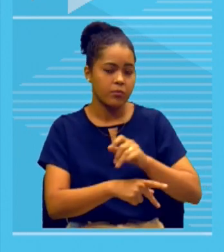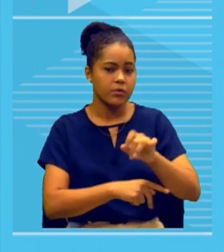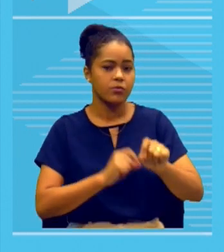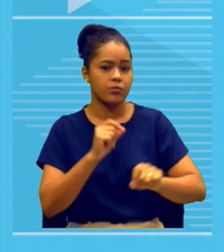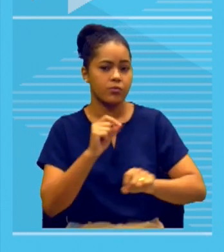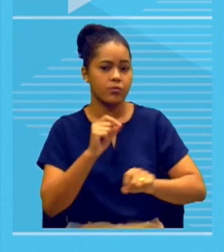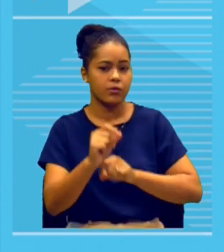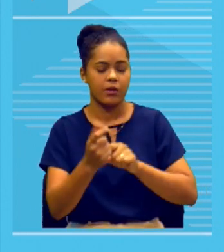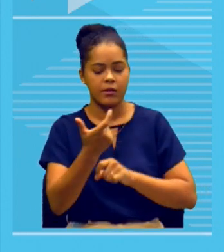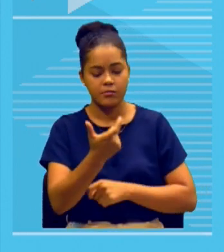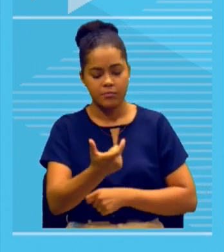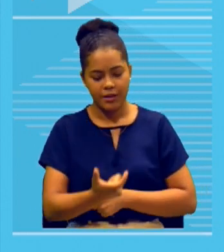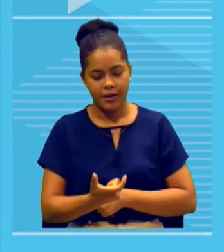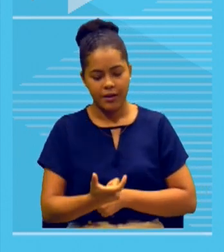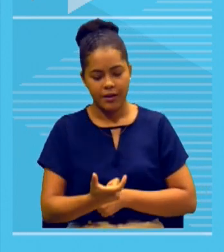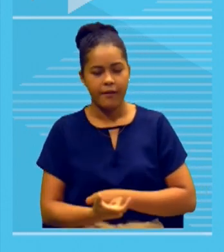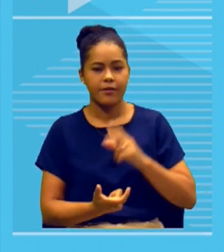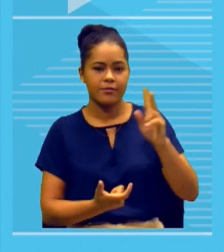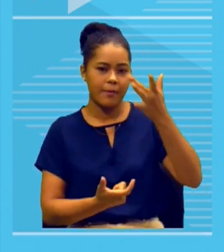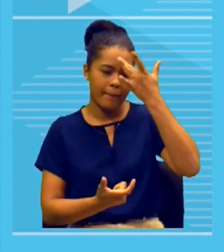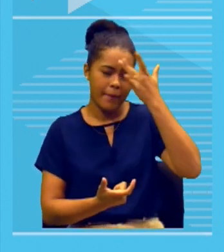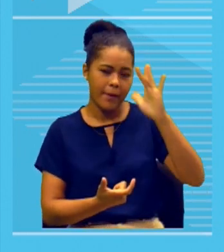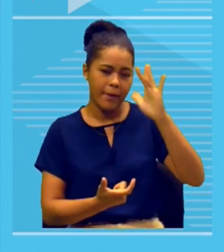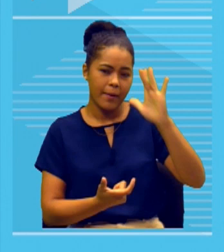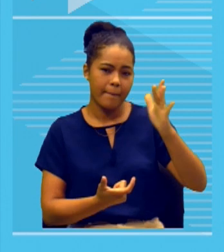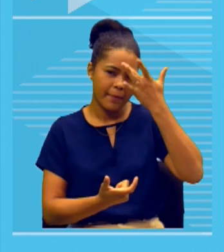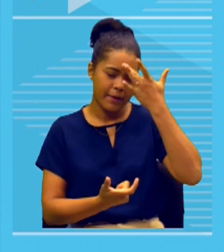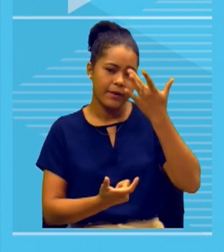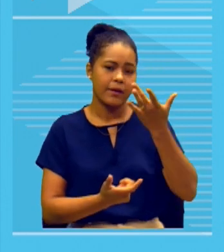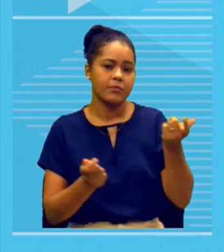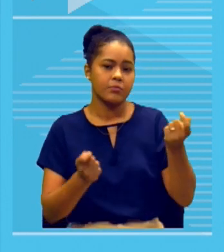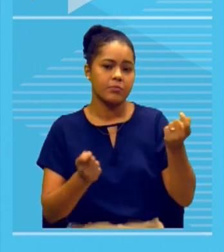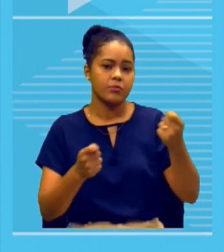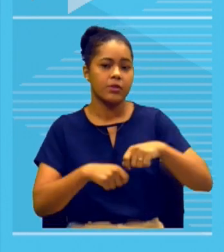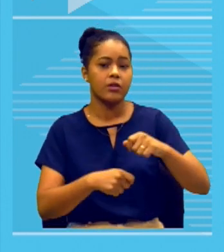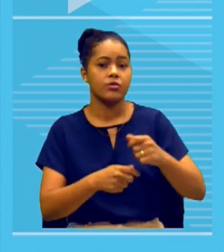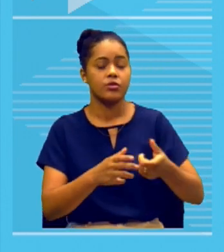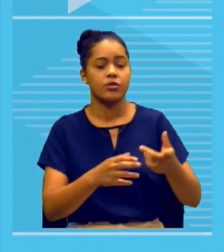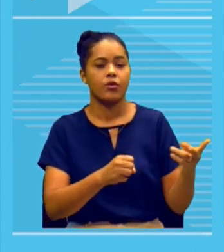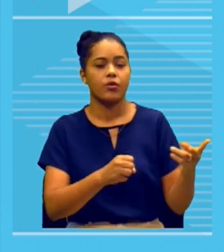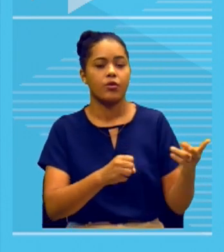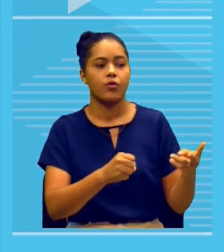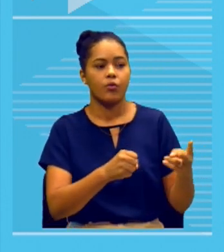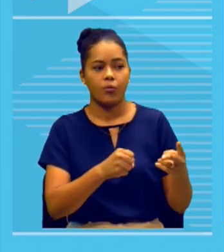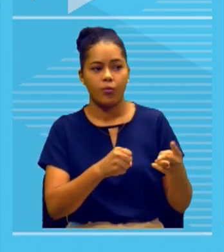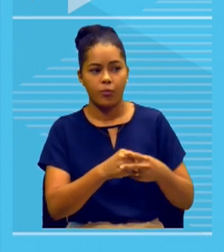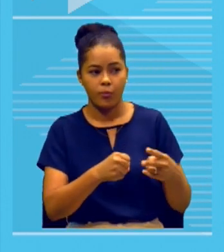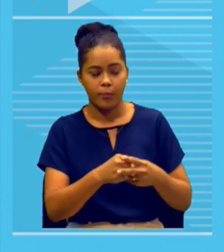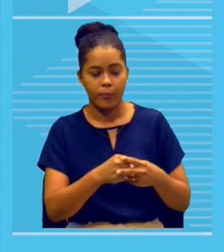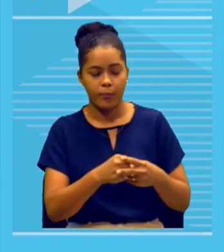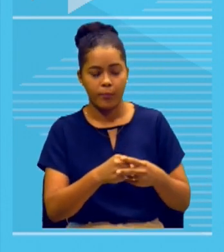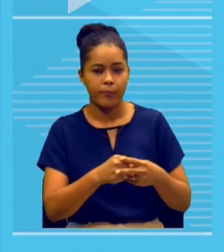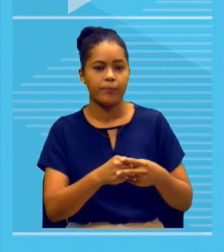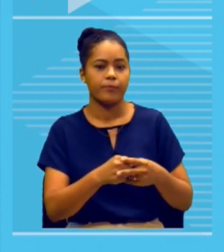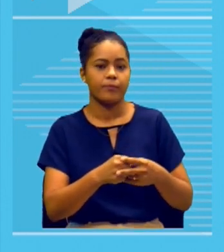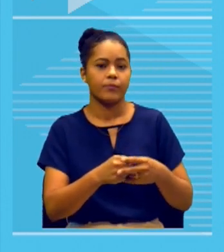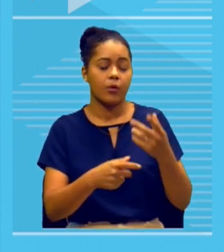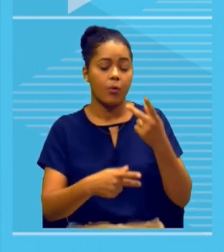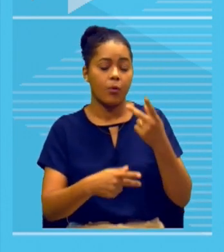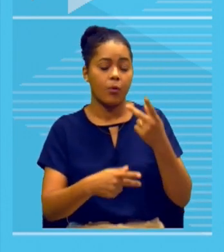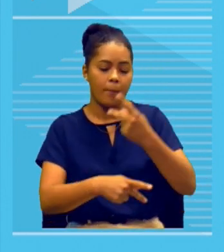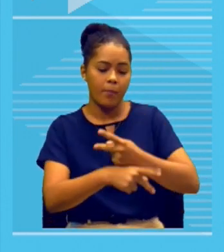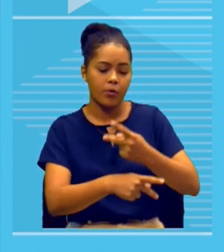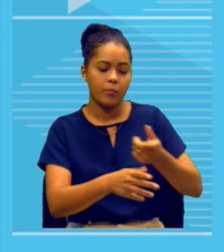memorizar todos os fatores de próclise tá aí a mesóclise e